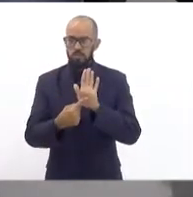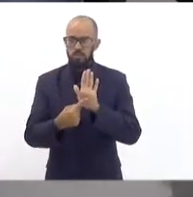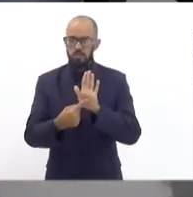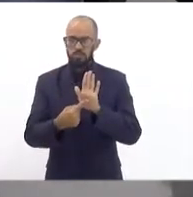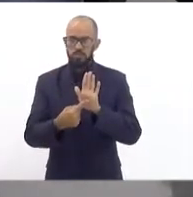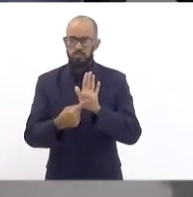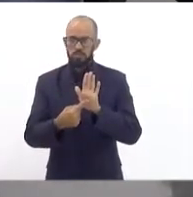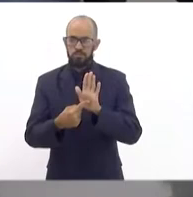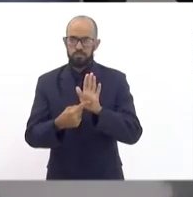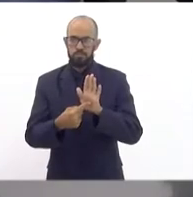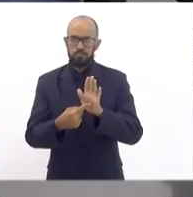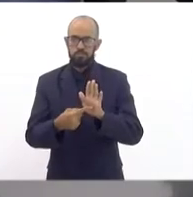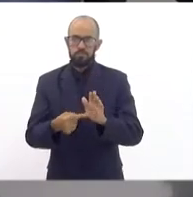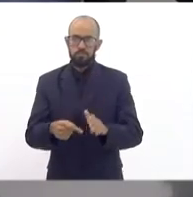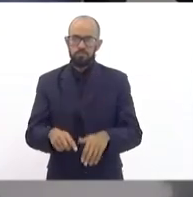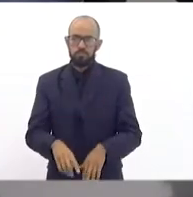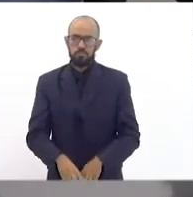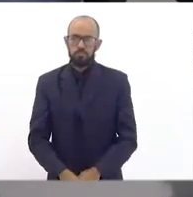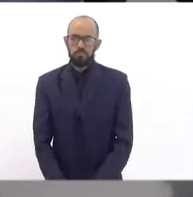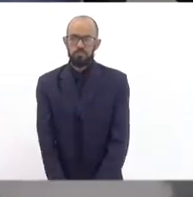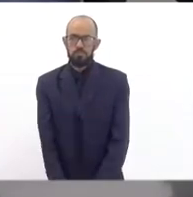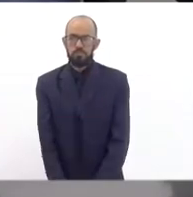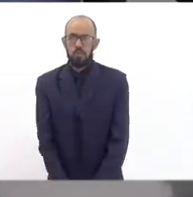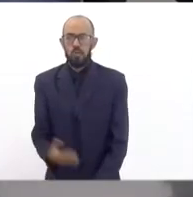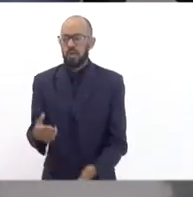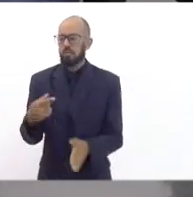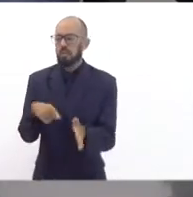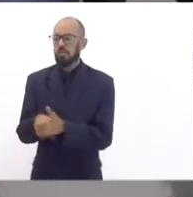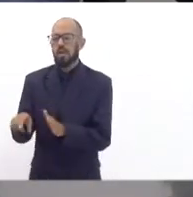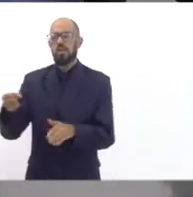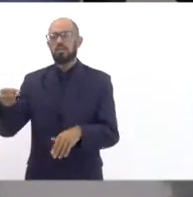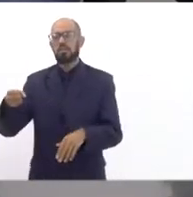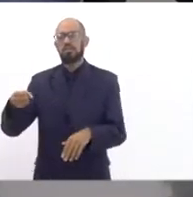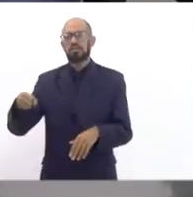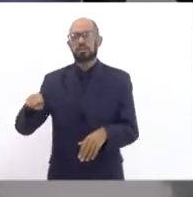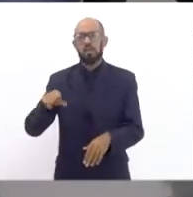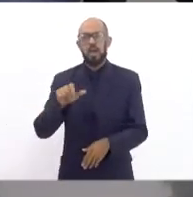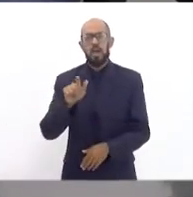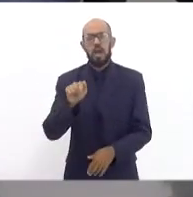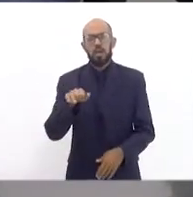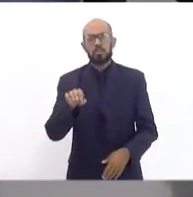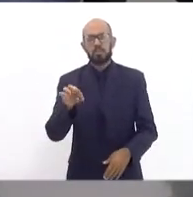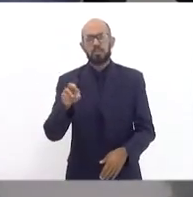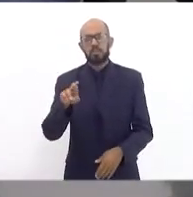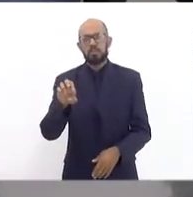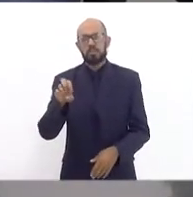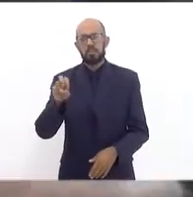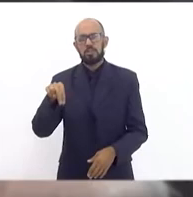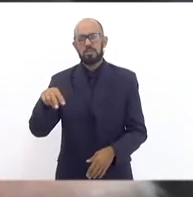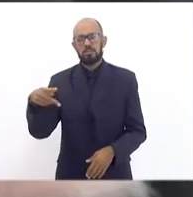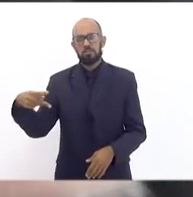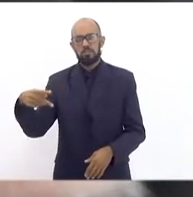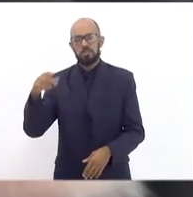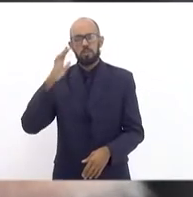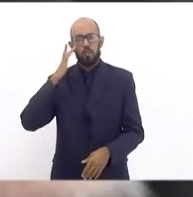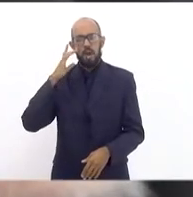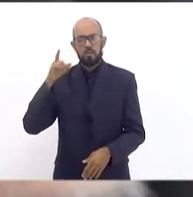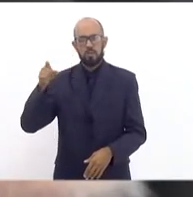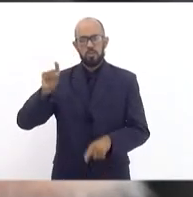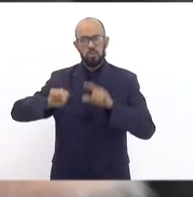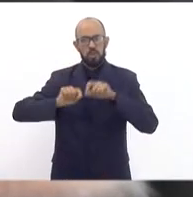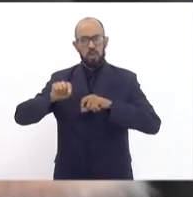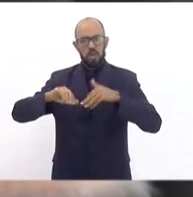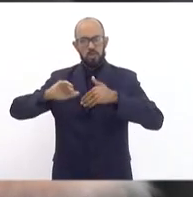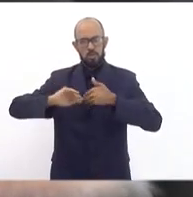e só para o senhor entender a minha preocupação aqui com essa expressão, se a Getrans também não acha que há um descolamento da realidade em